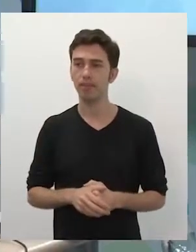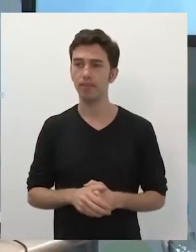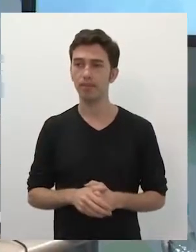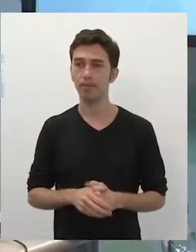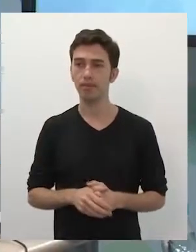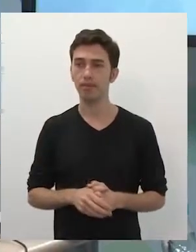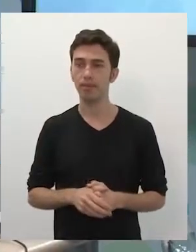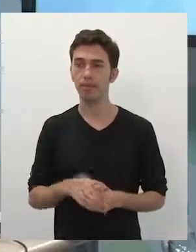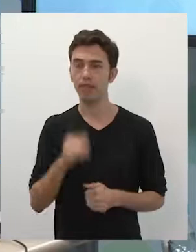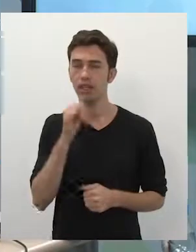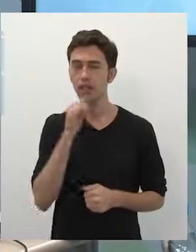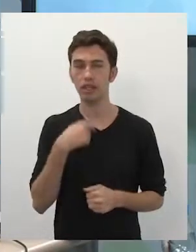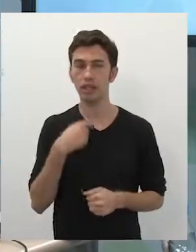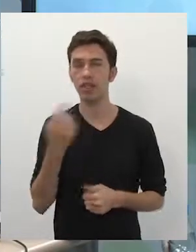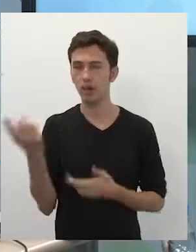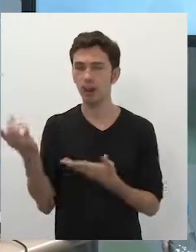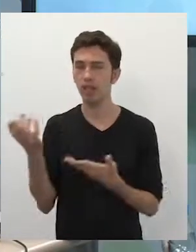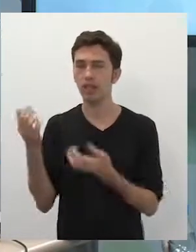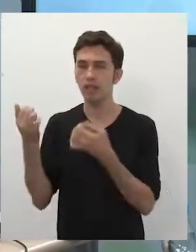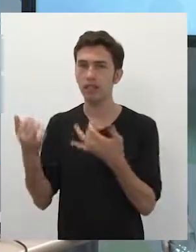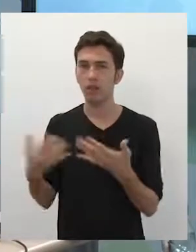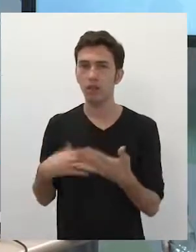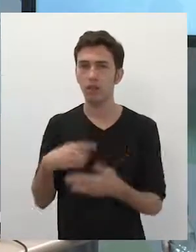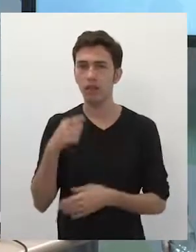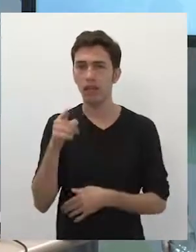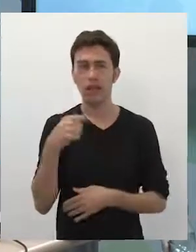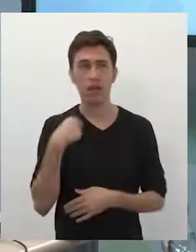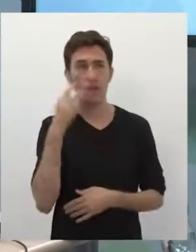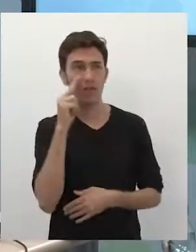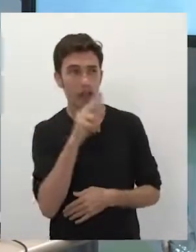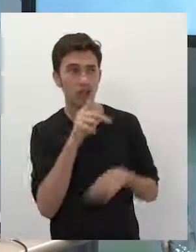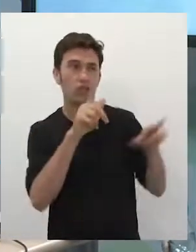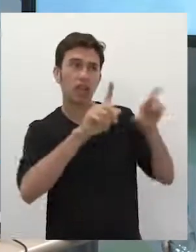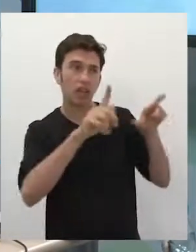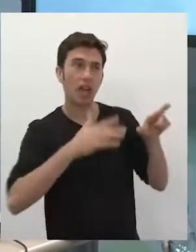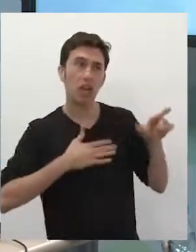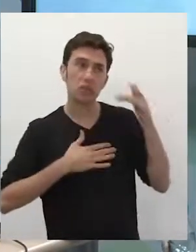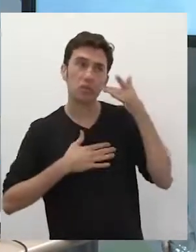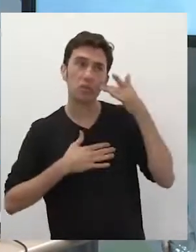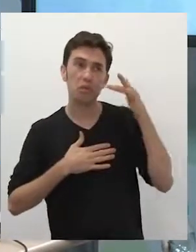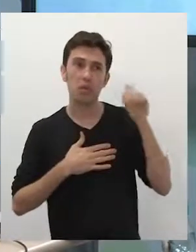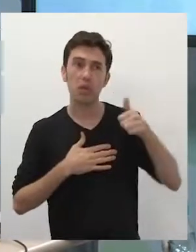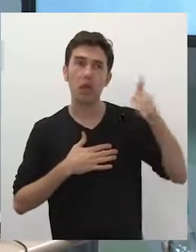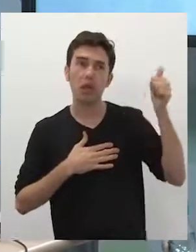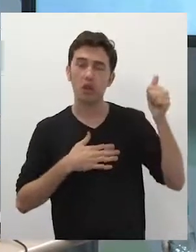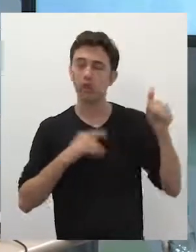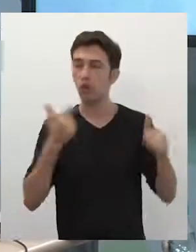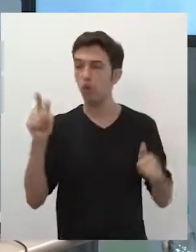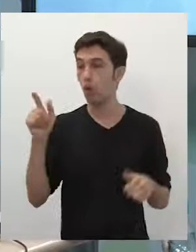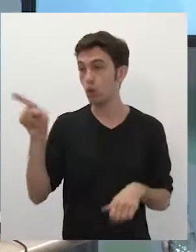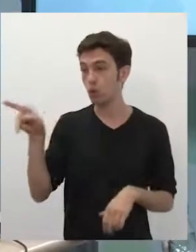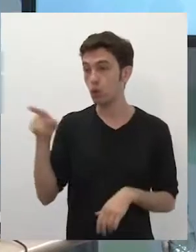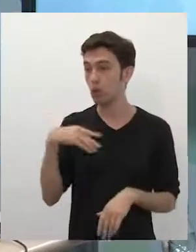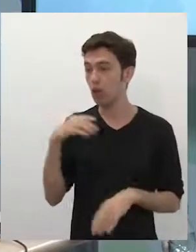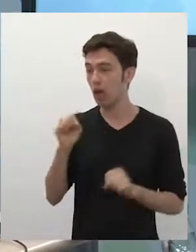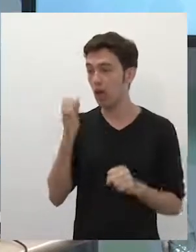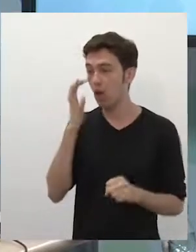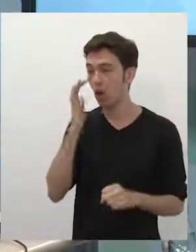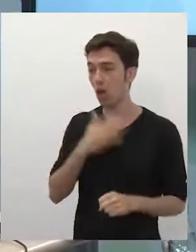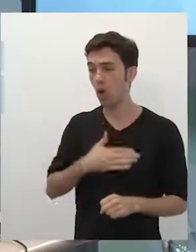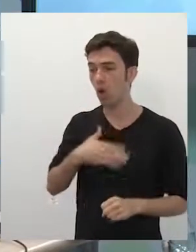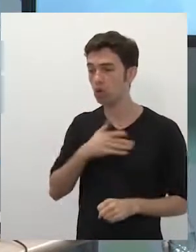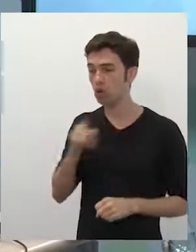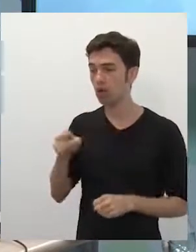de jornal que para mim é mais agradável, a Dani segue outro. Mas é sempre interessante também eu ir buscar naquele jornal que não me interessa muito, como